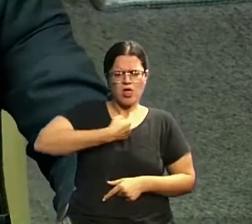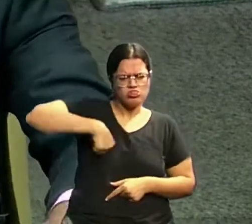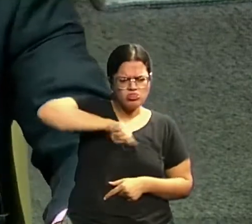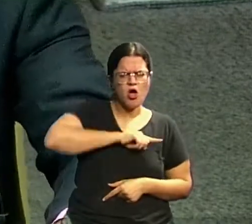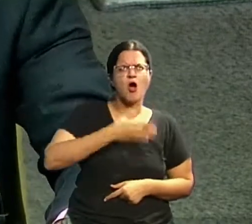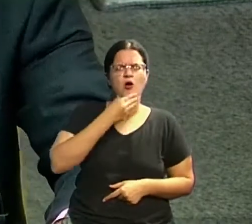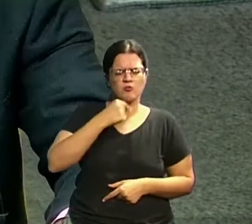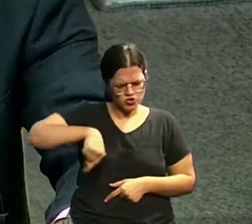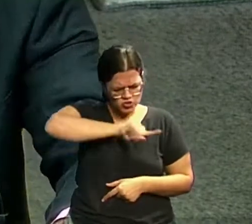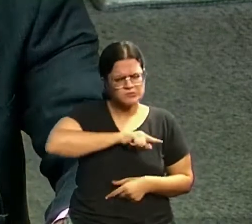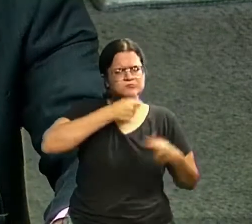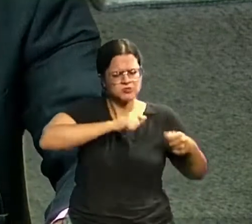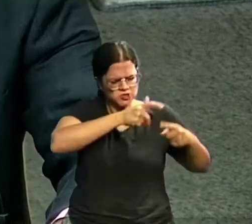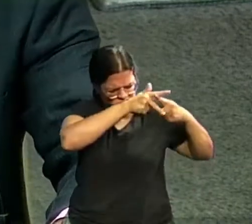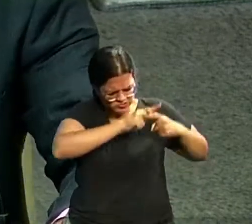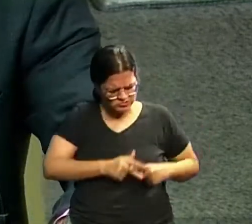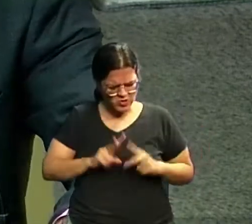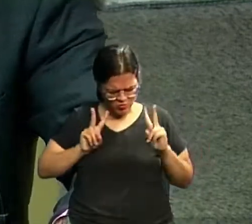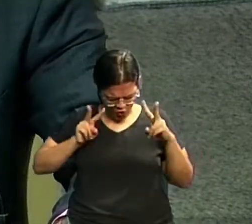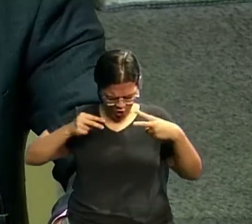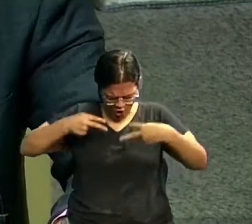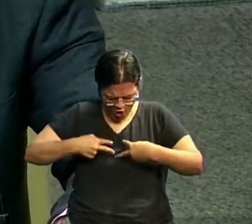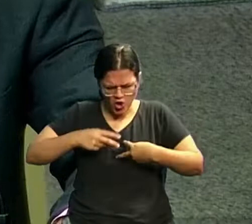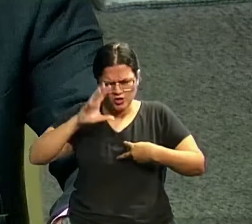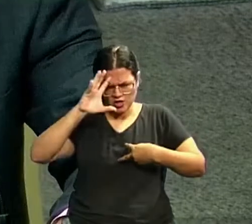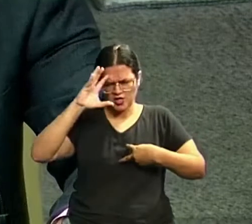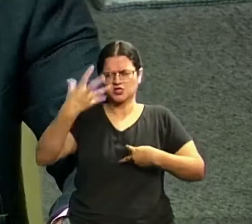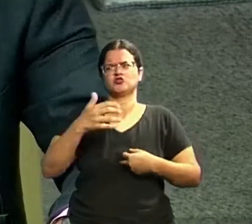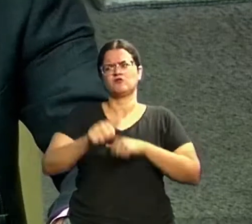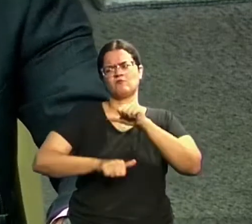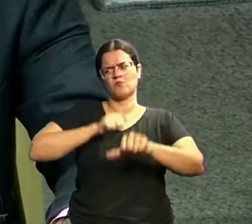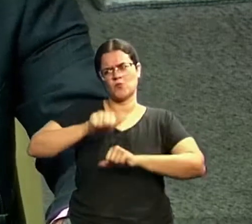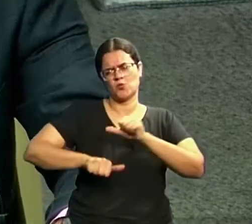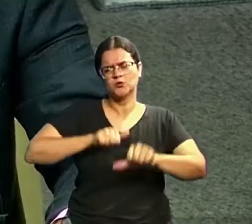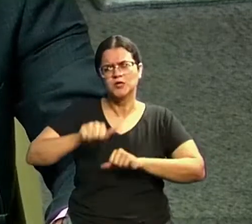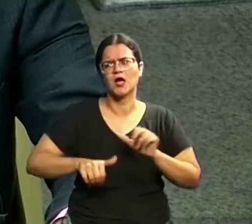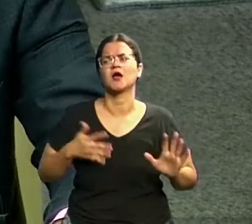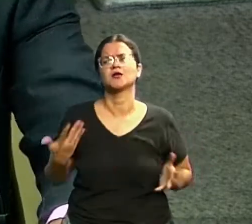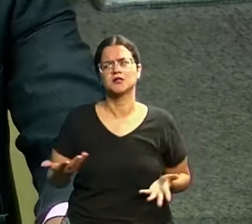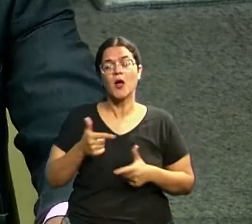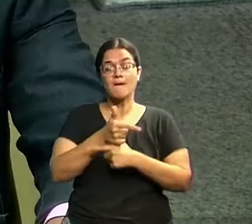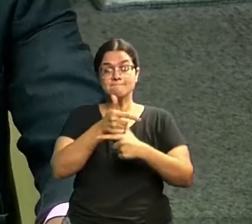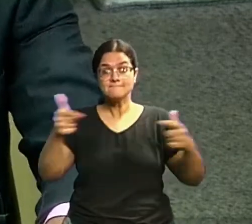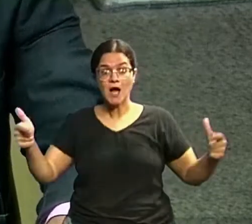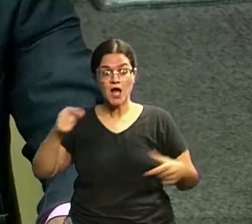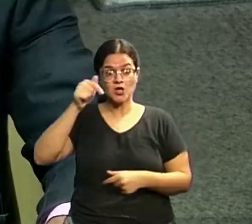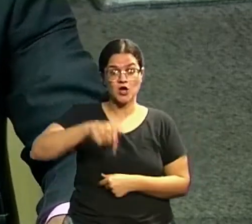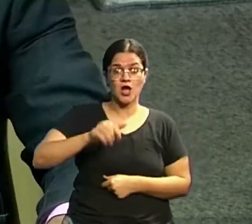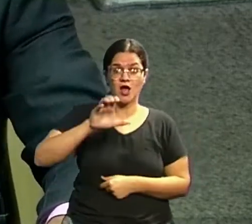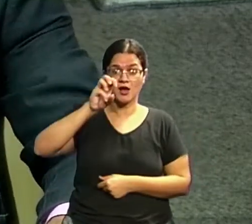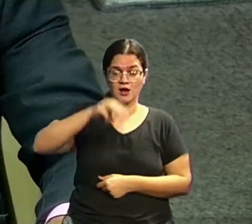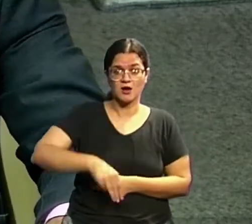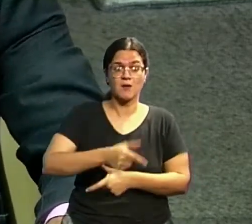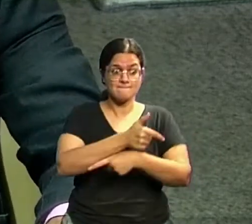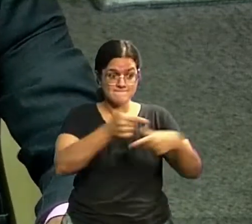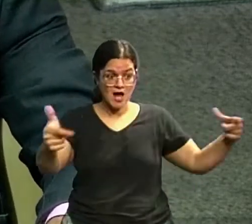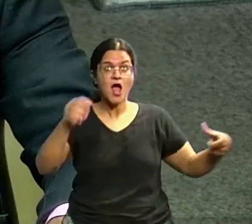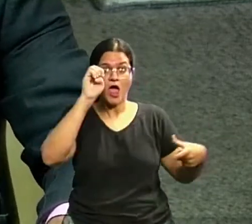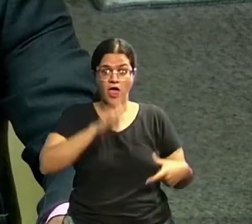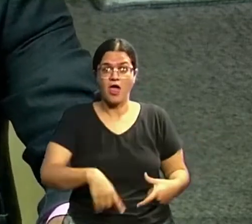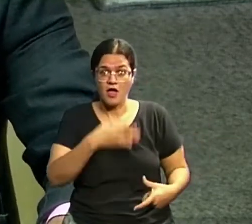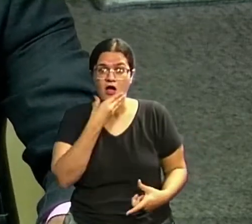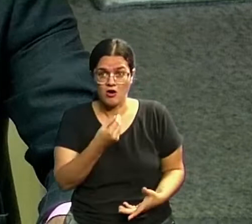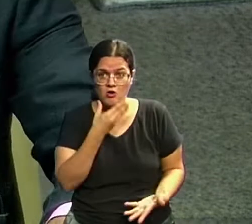homens, então somos nós, homens, que temos que ter uma atitude. E aí, senhor presidente, como a maioria aqui nessa casa são